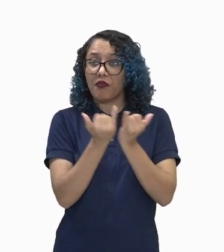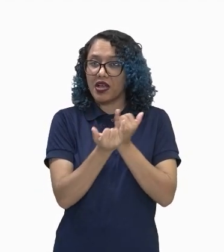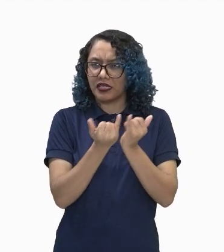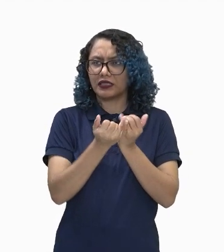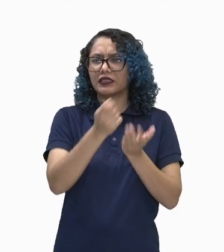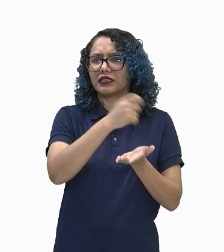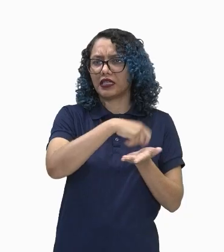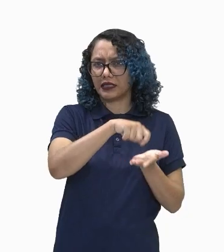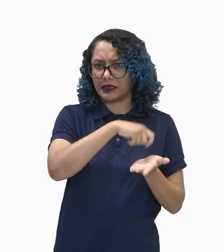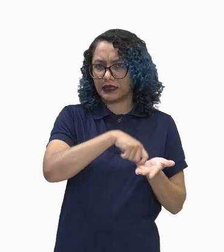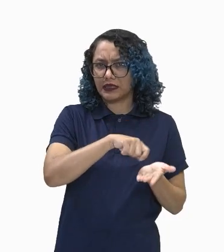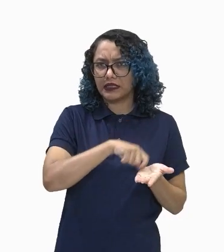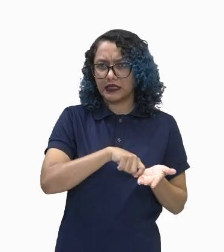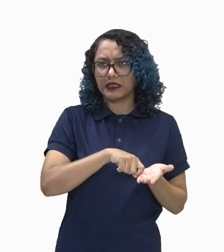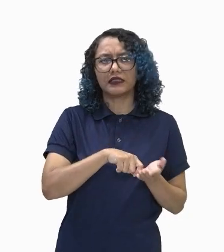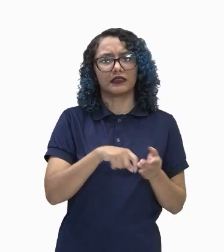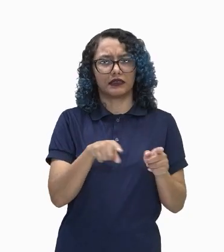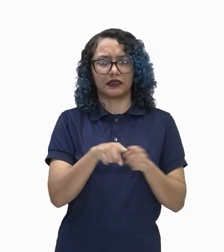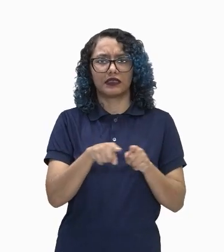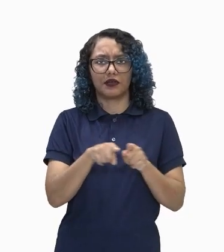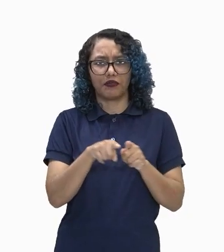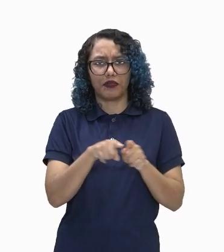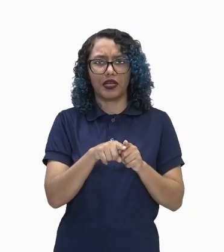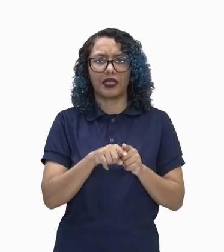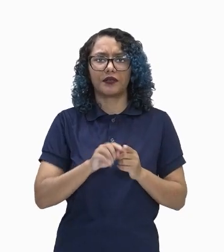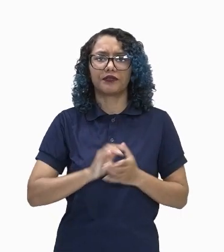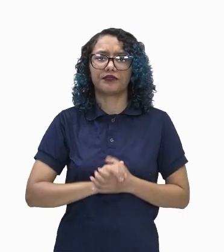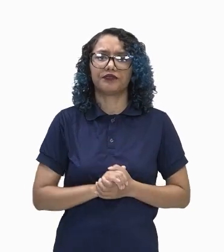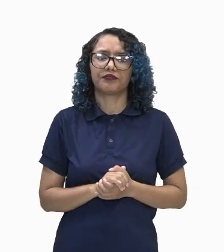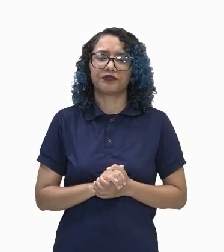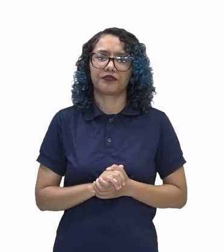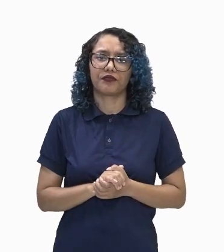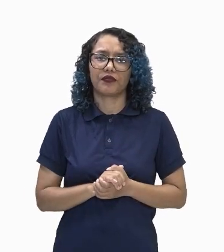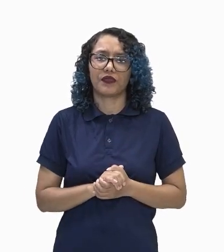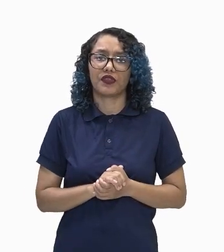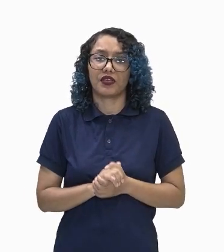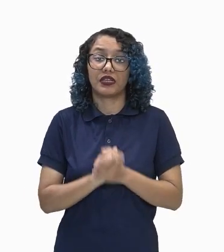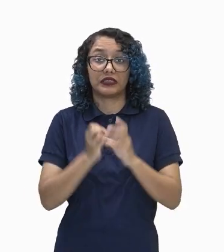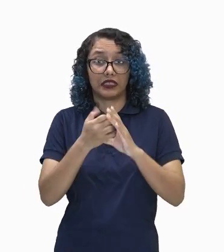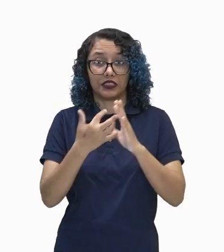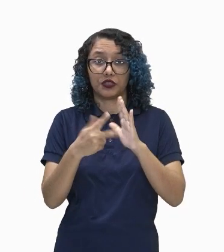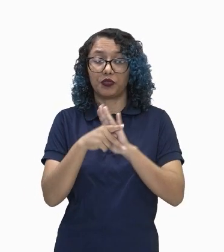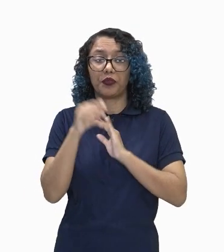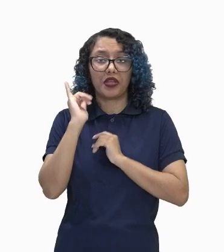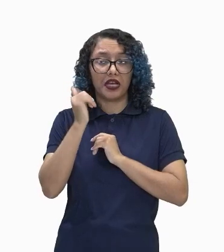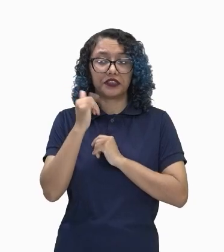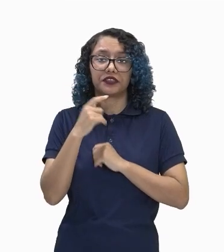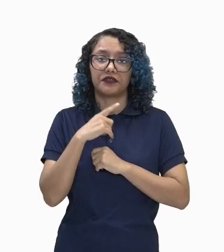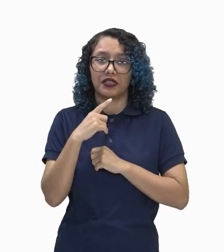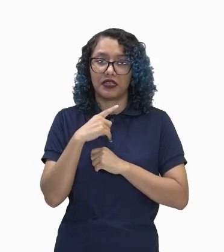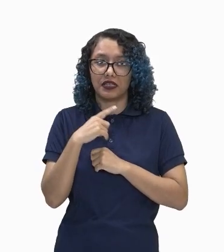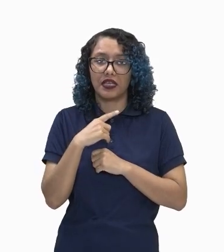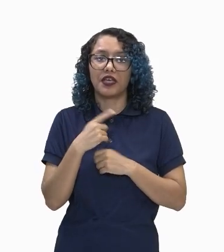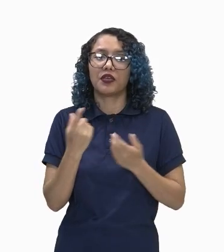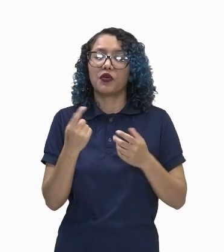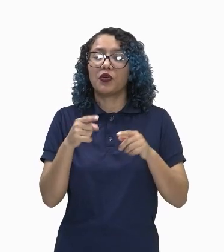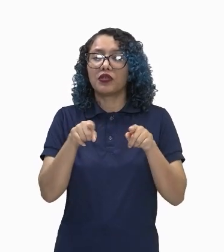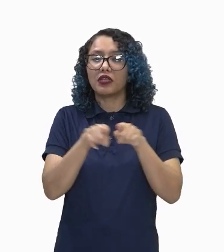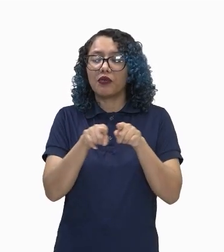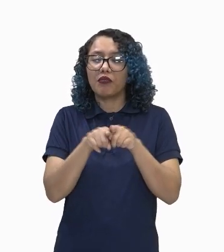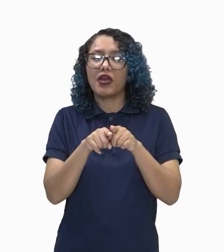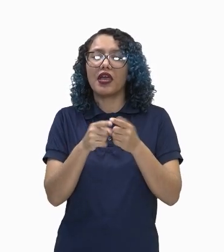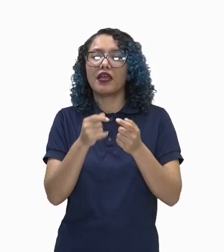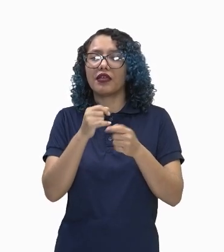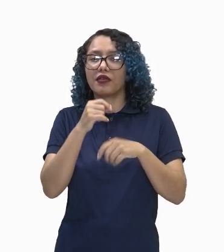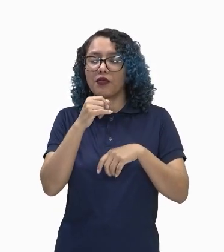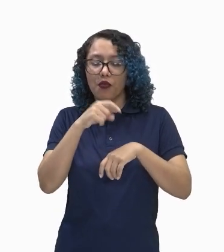assim, possui ali os elementos da narrativa, possui os momentos do enredo da